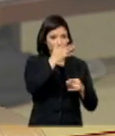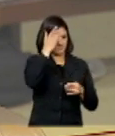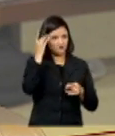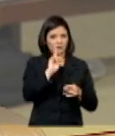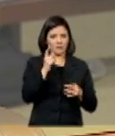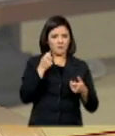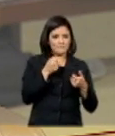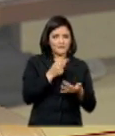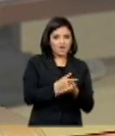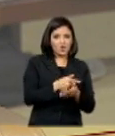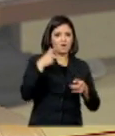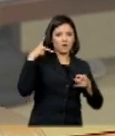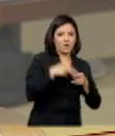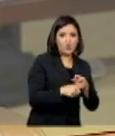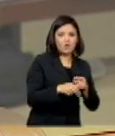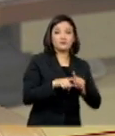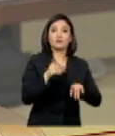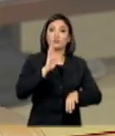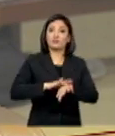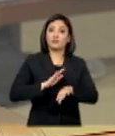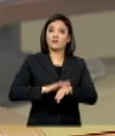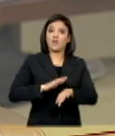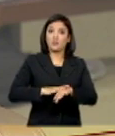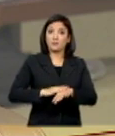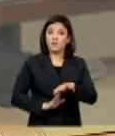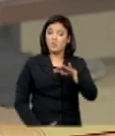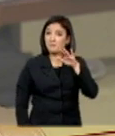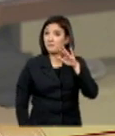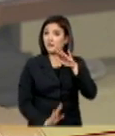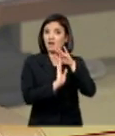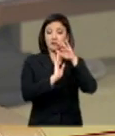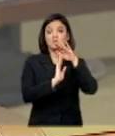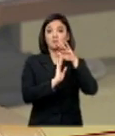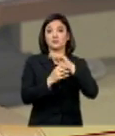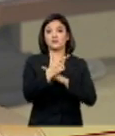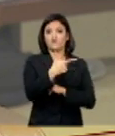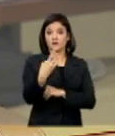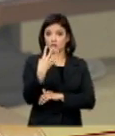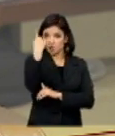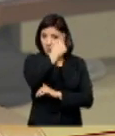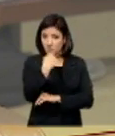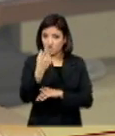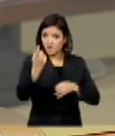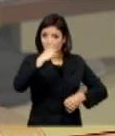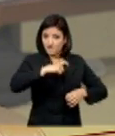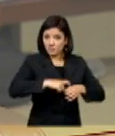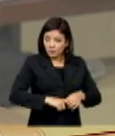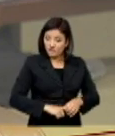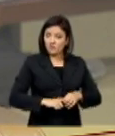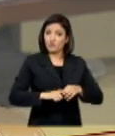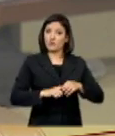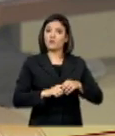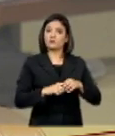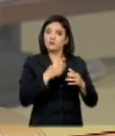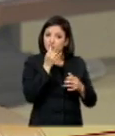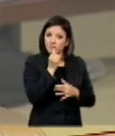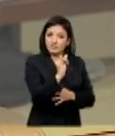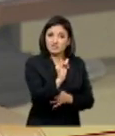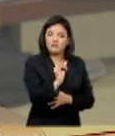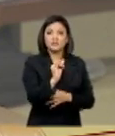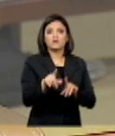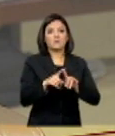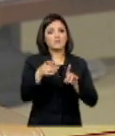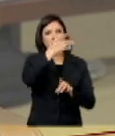estabelecer o prazo máximo de 24 a estabelecimento do serviço sem qualquer ônus para o consumidor e